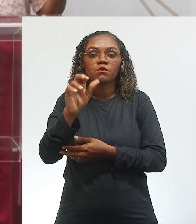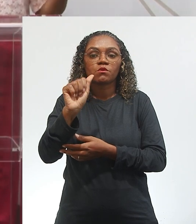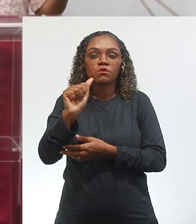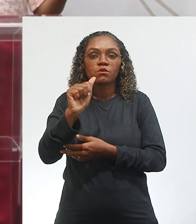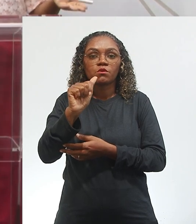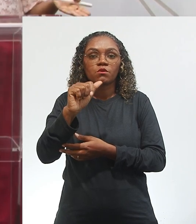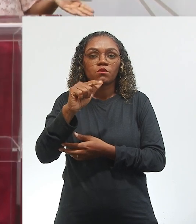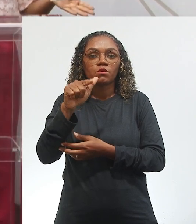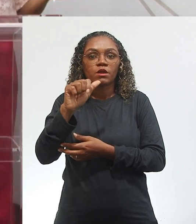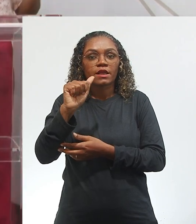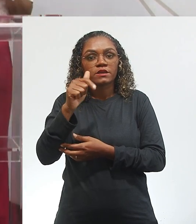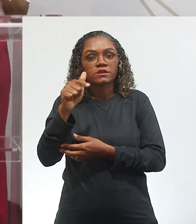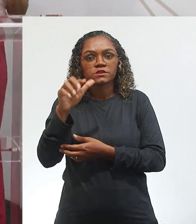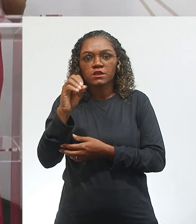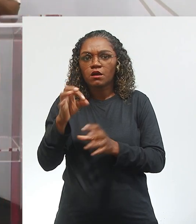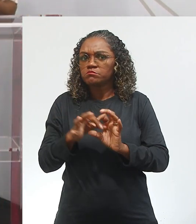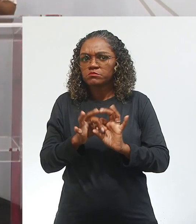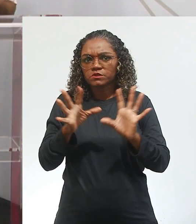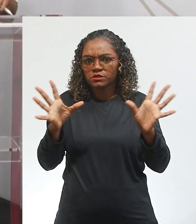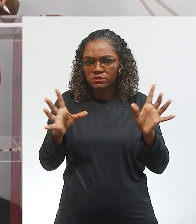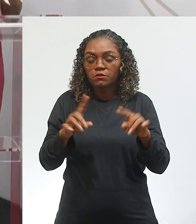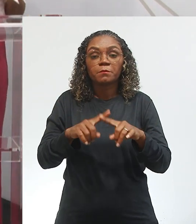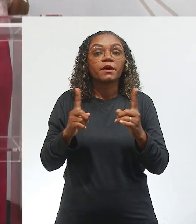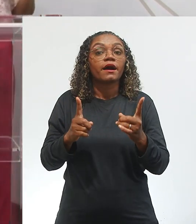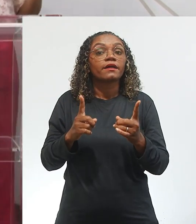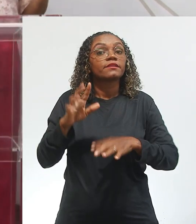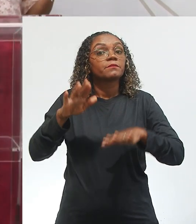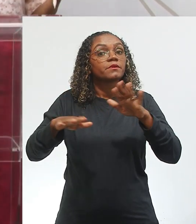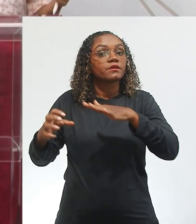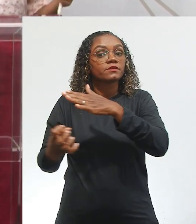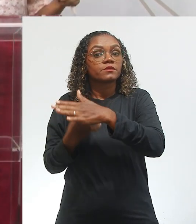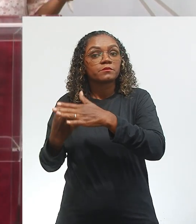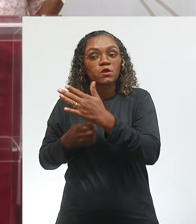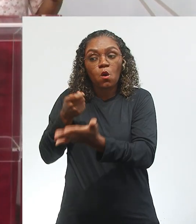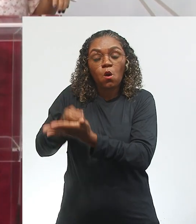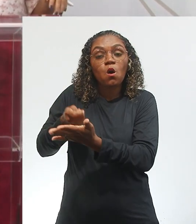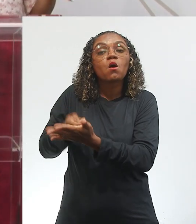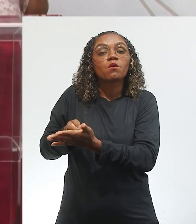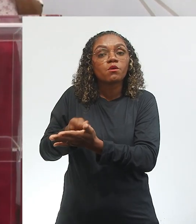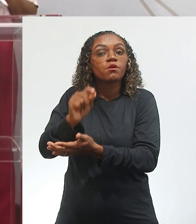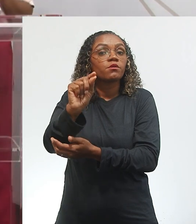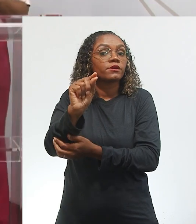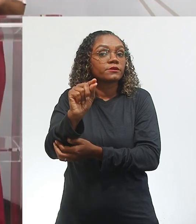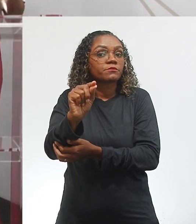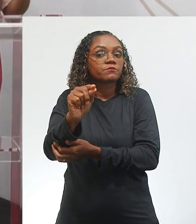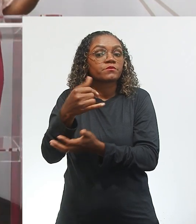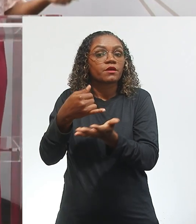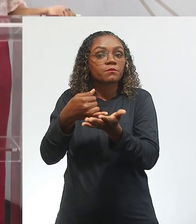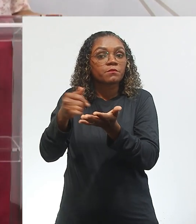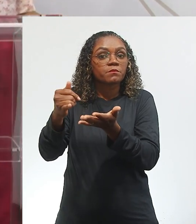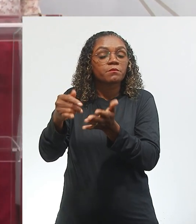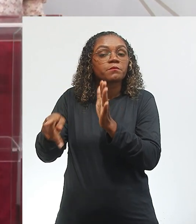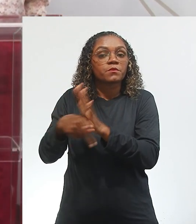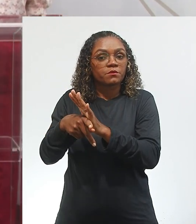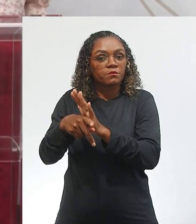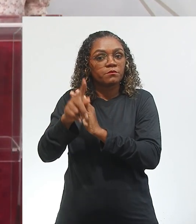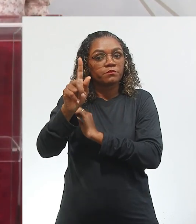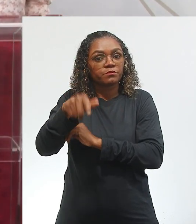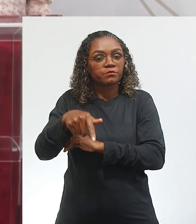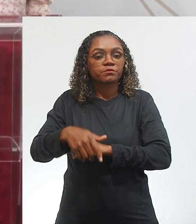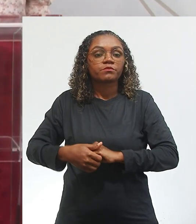falamos, facultativo, mas é exigido para aquelas empresas que apuram lá pelo lucro, apuram o imposto de renda pelo lucro